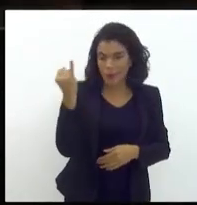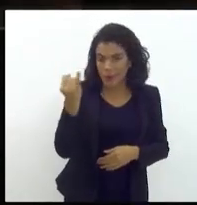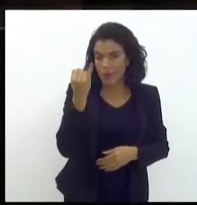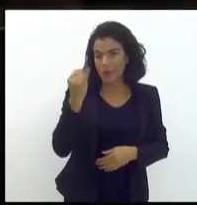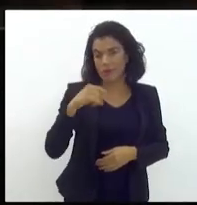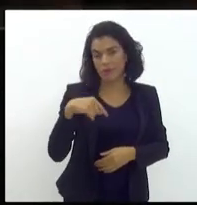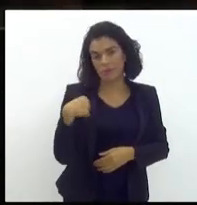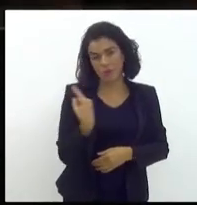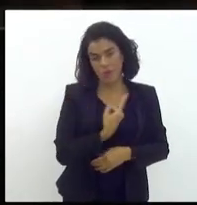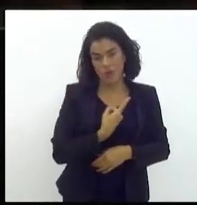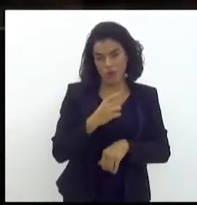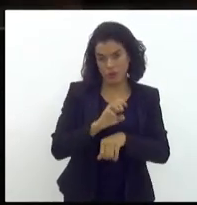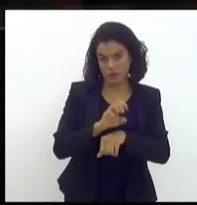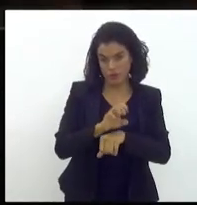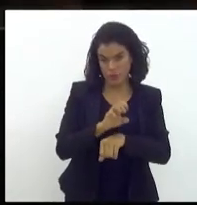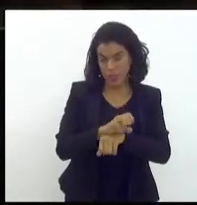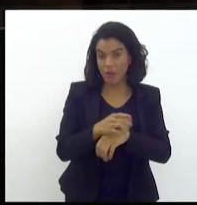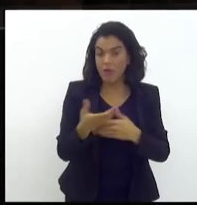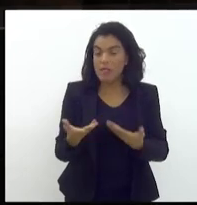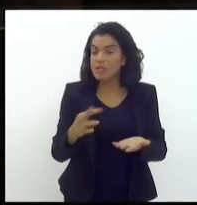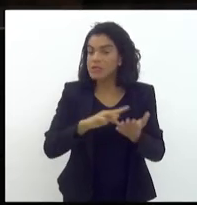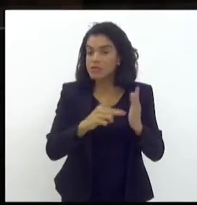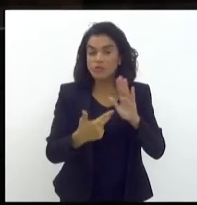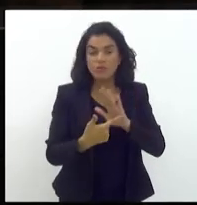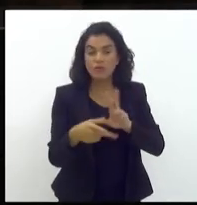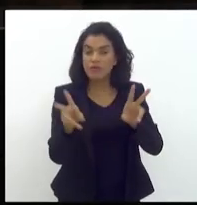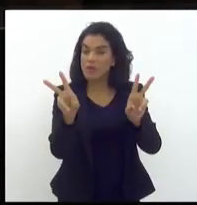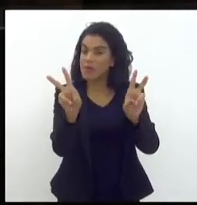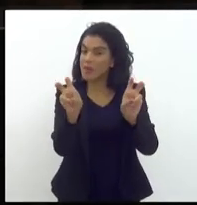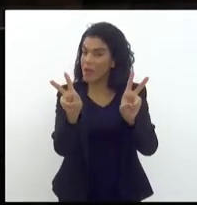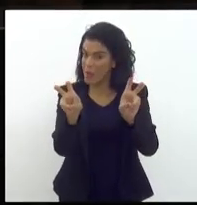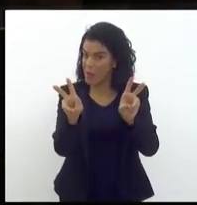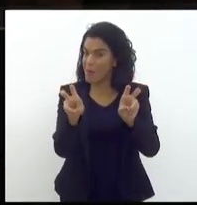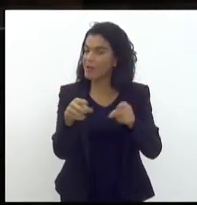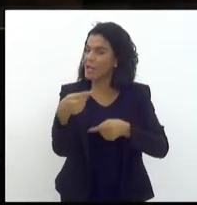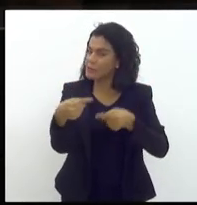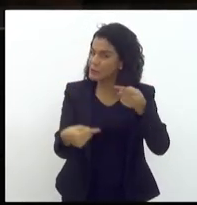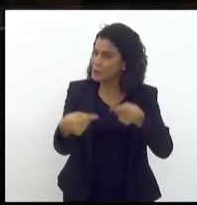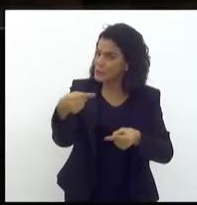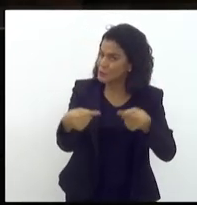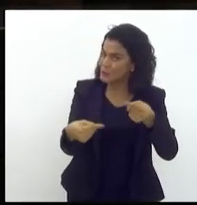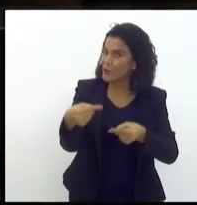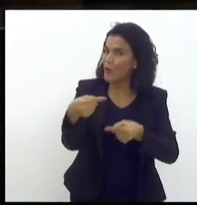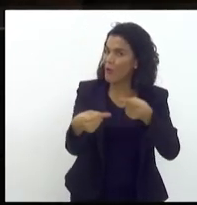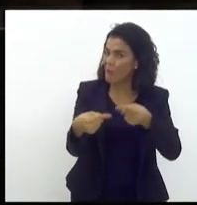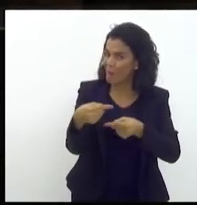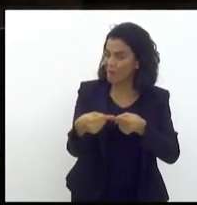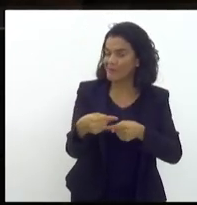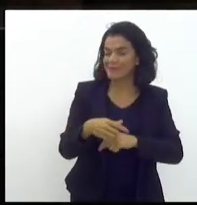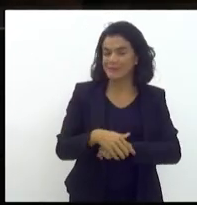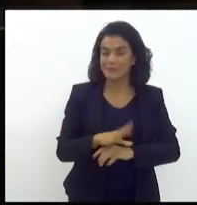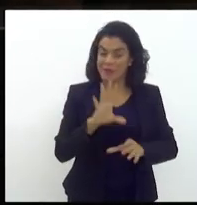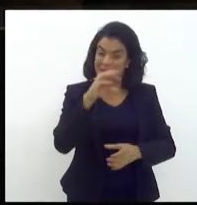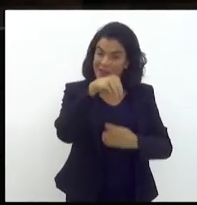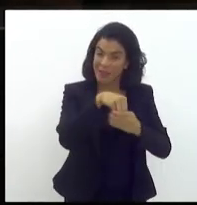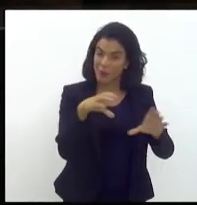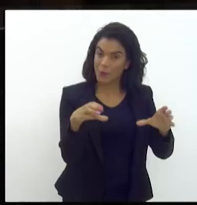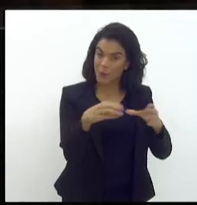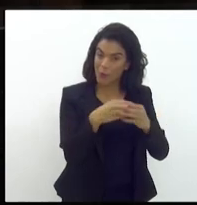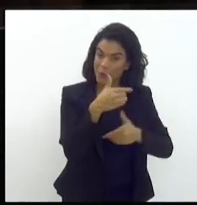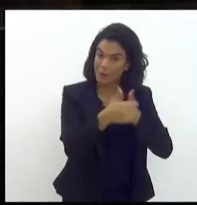para o nosso estado isso será tema das nossas discussões na frente